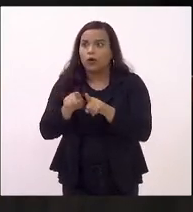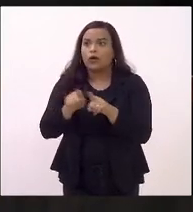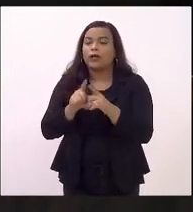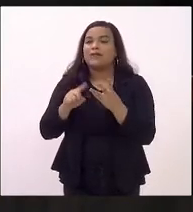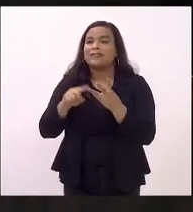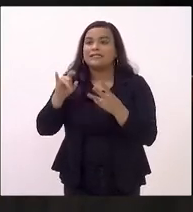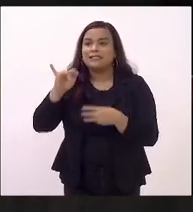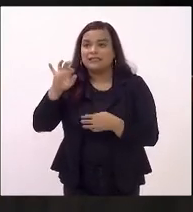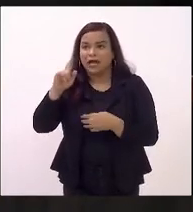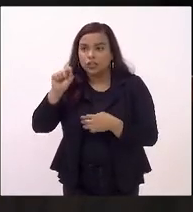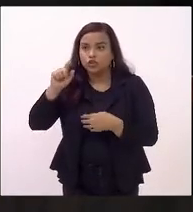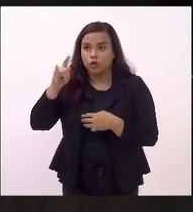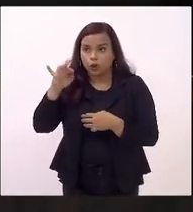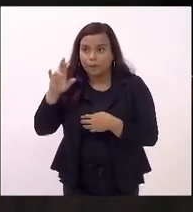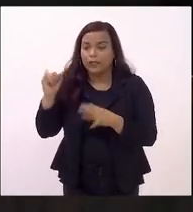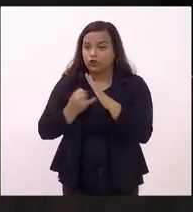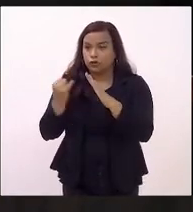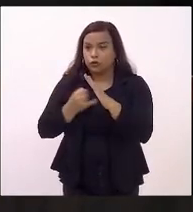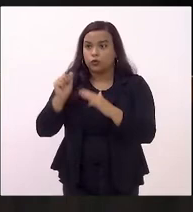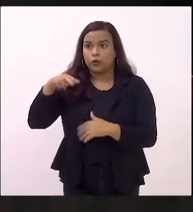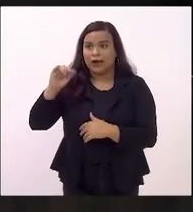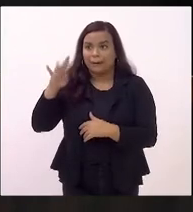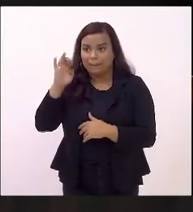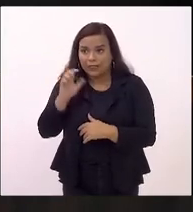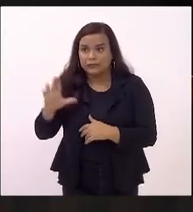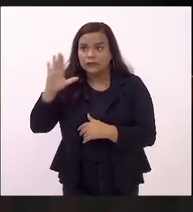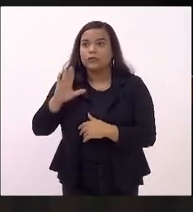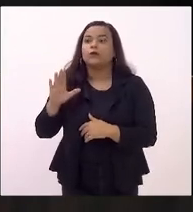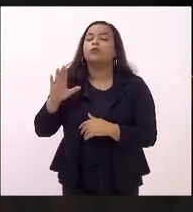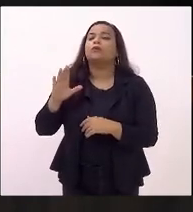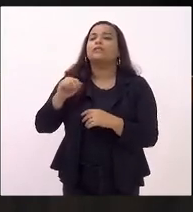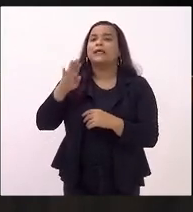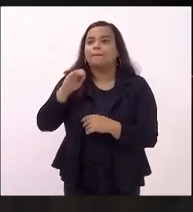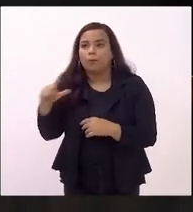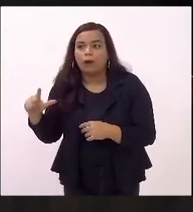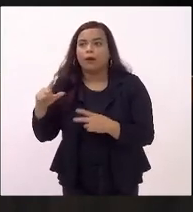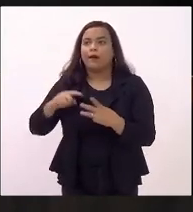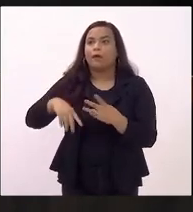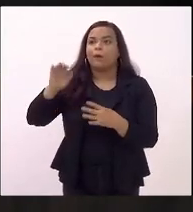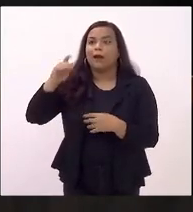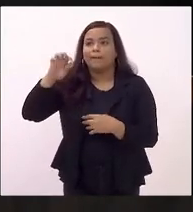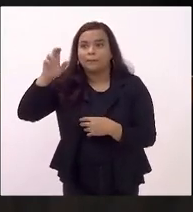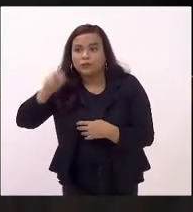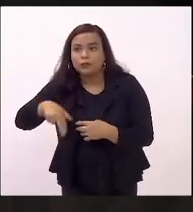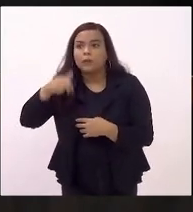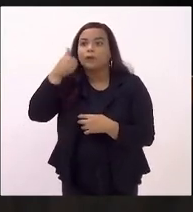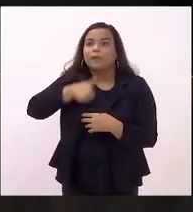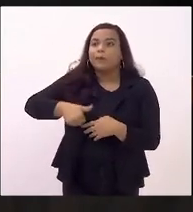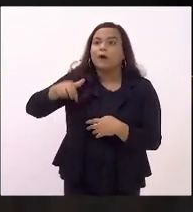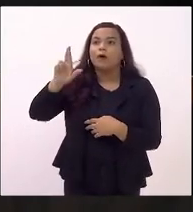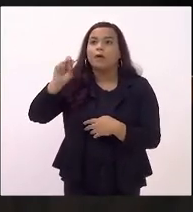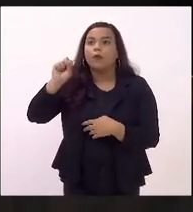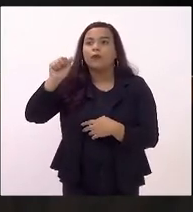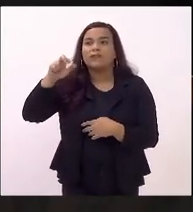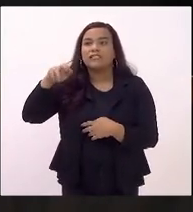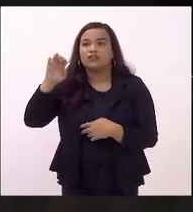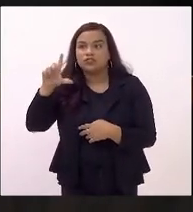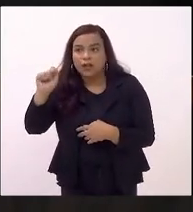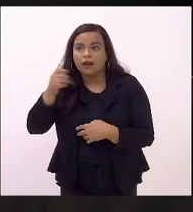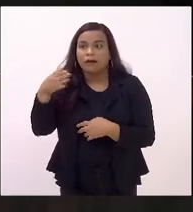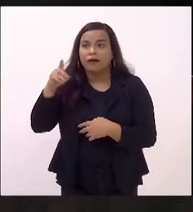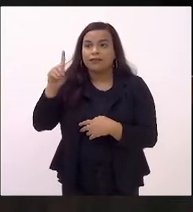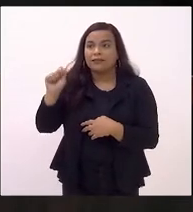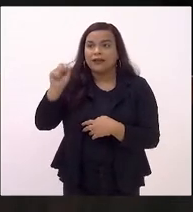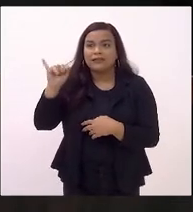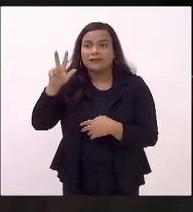Ana Brasil, de Samuel Araão Reis, de Emerson Santos, Rosângela da Silva, eu queria saber